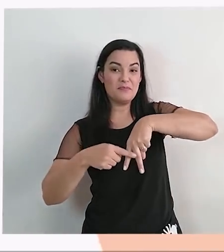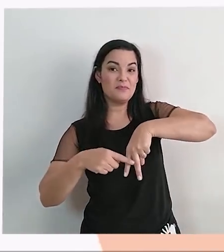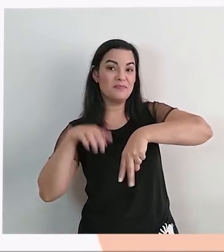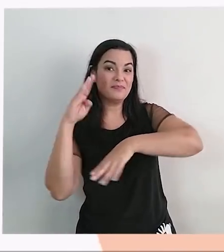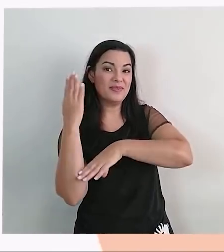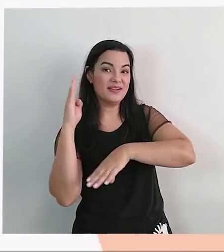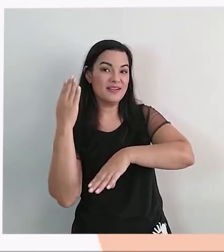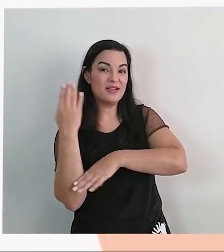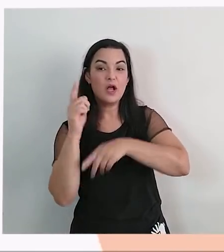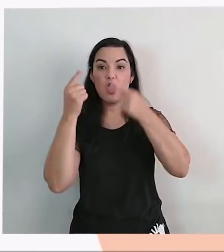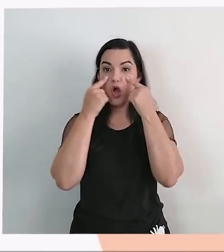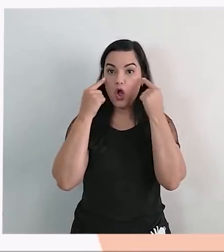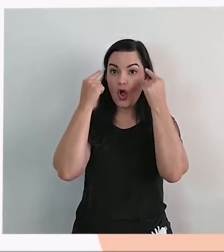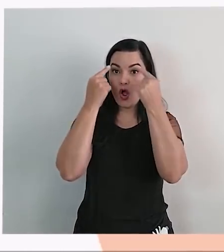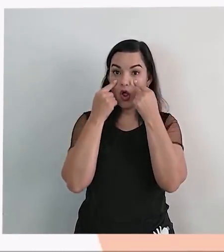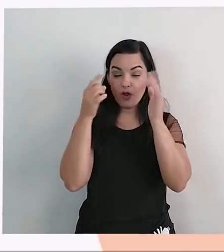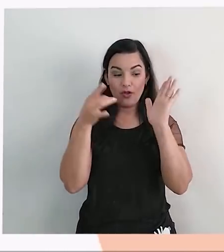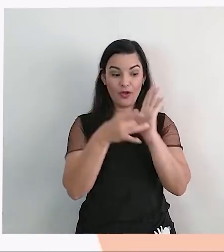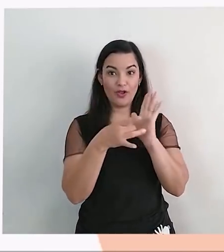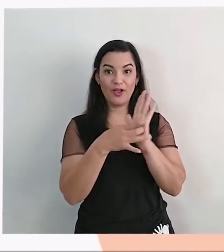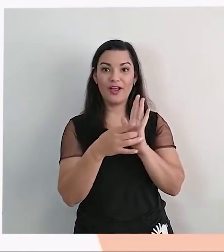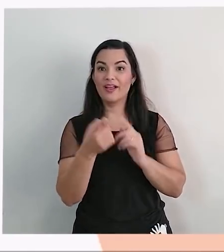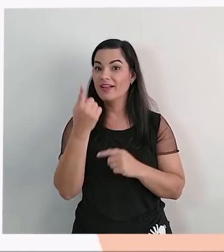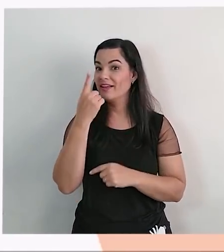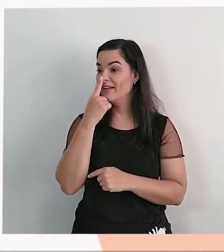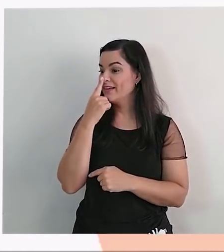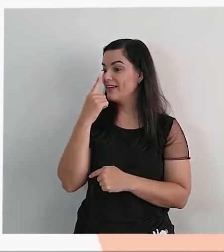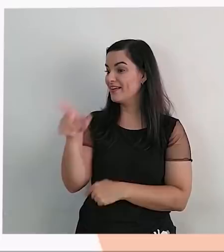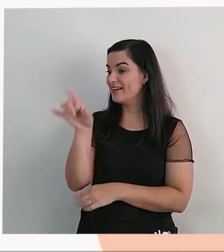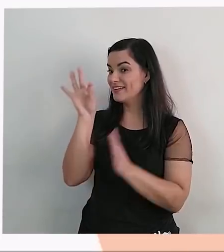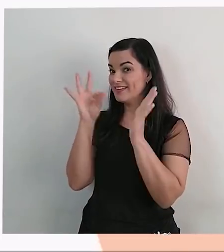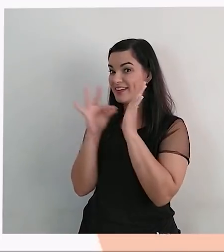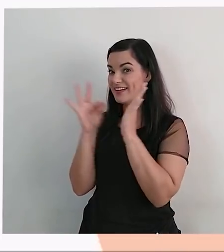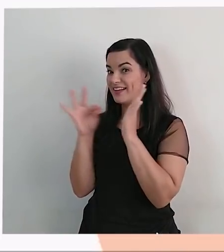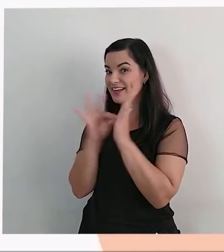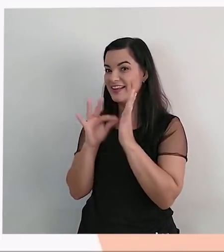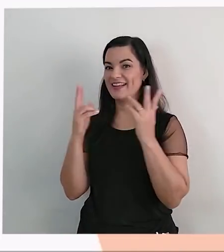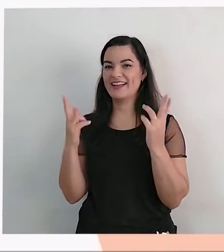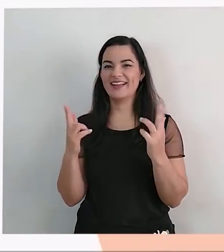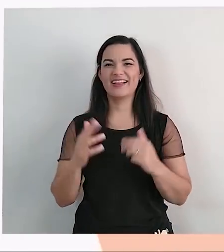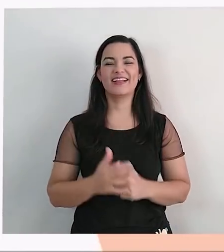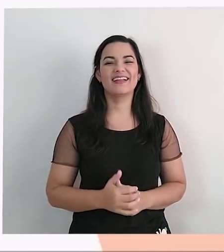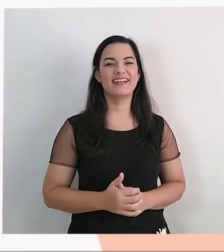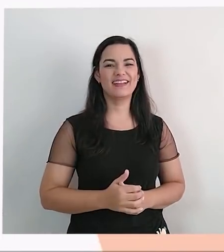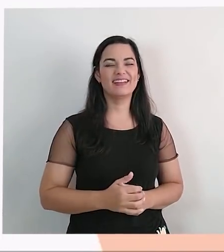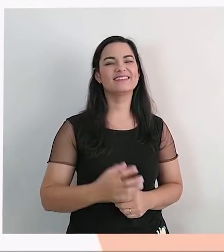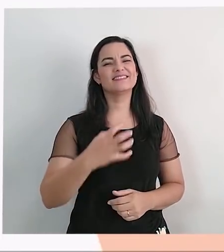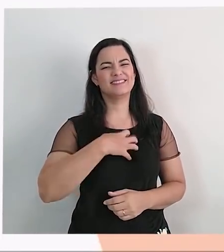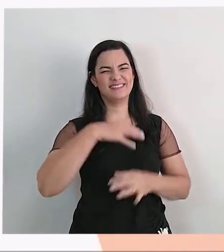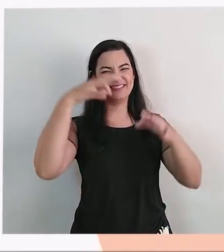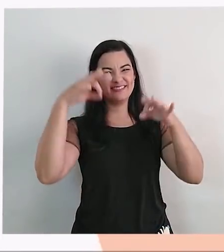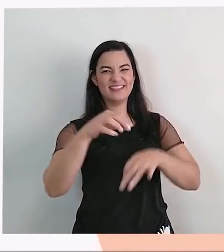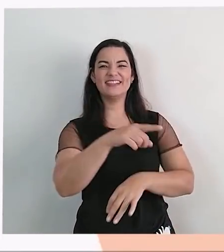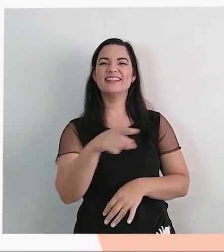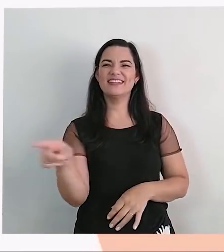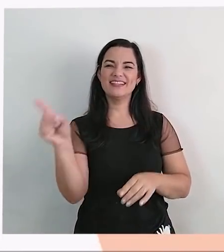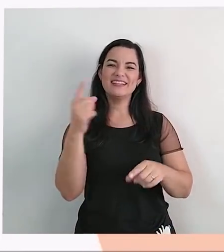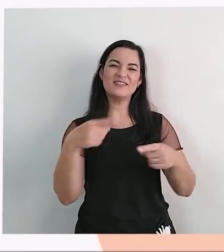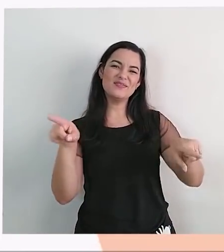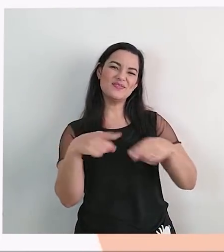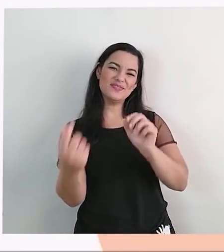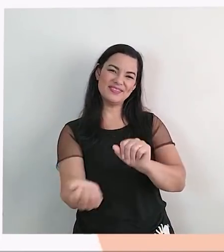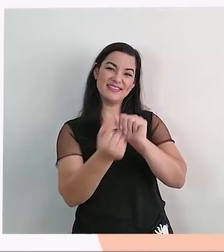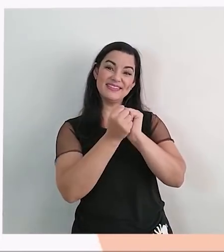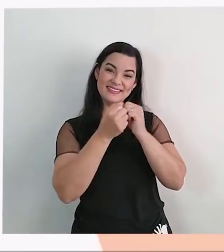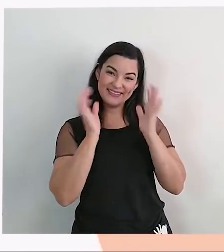poti, perna de pau, olho de vidro e nariz de pica-pau. Eu tenho certeza